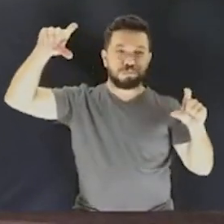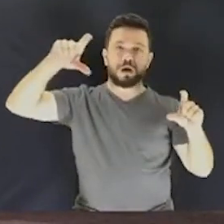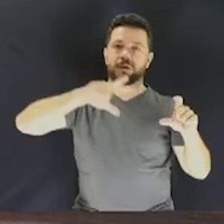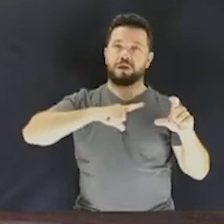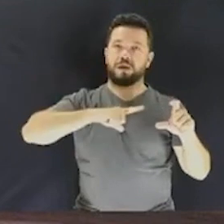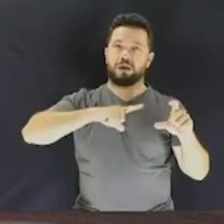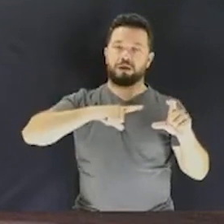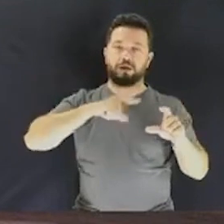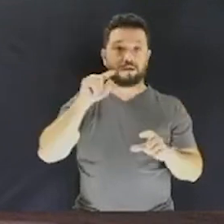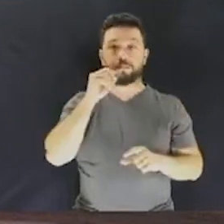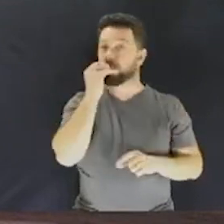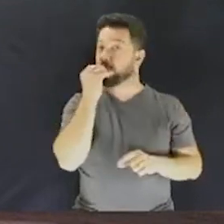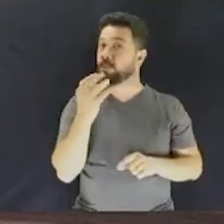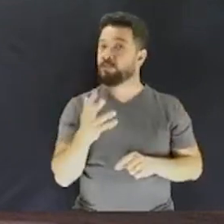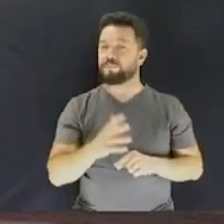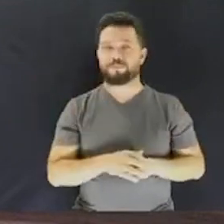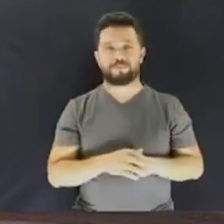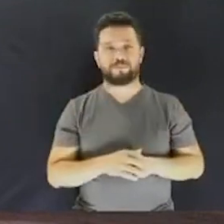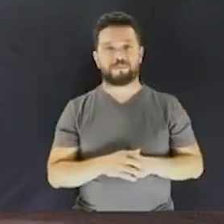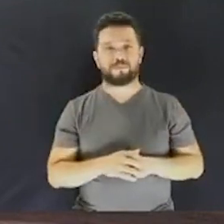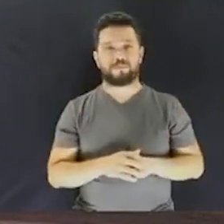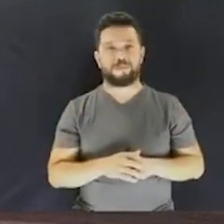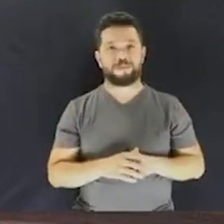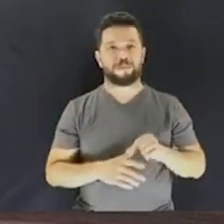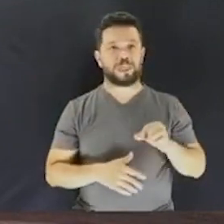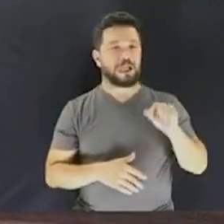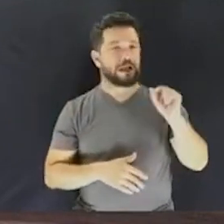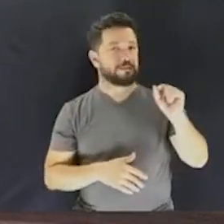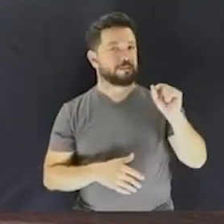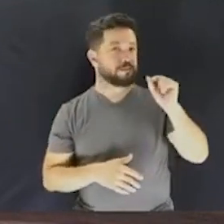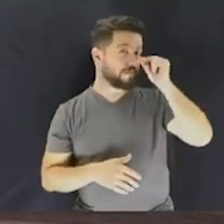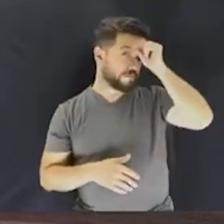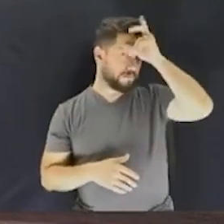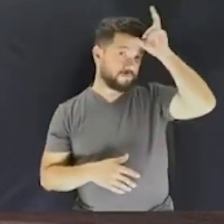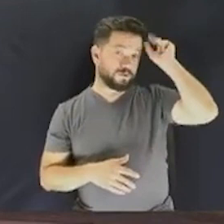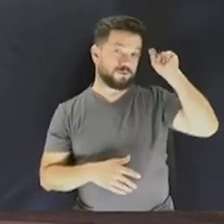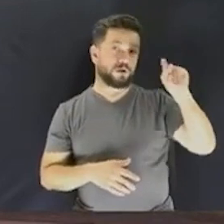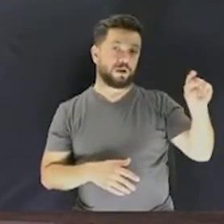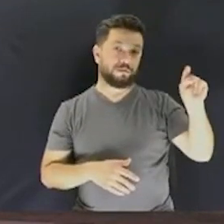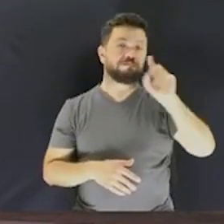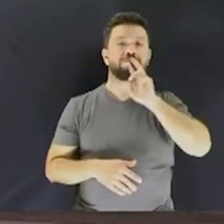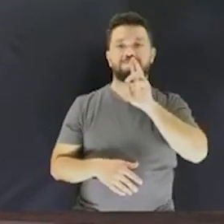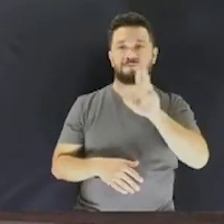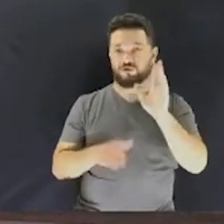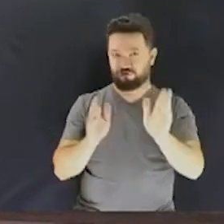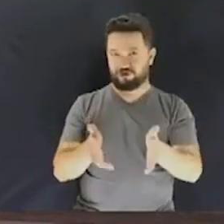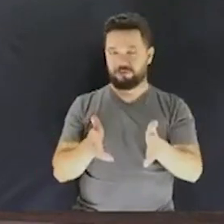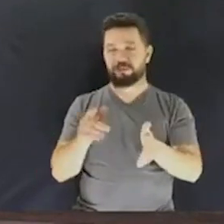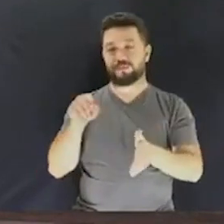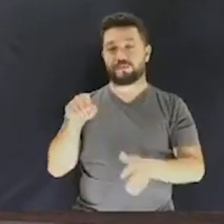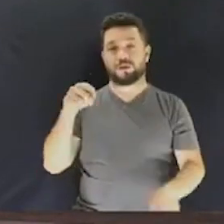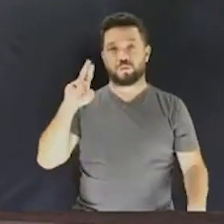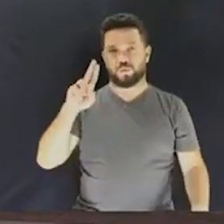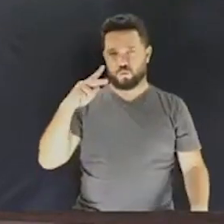a prefeitura nos respondeu um pedido de informação, dizendo que nas reformas está acontecendo. Como essa UPA não tem a previsão,